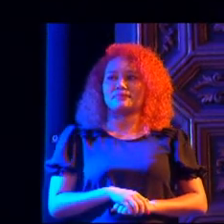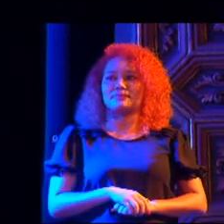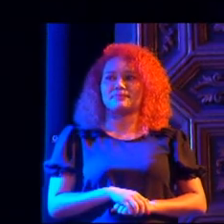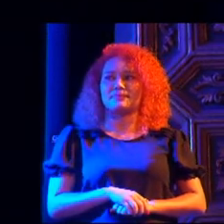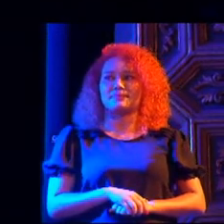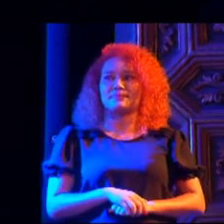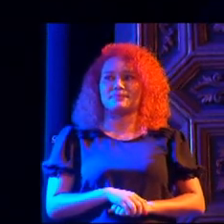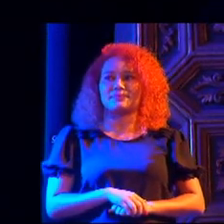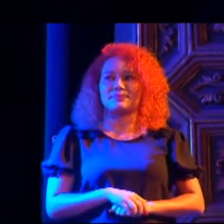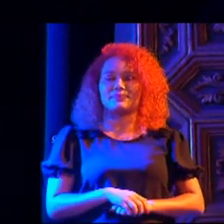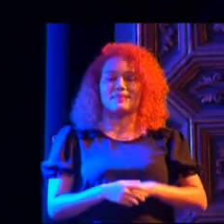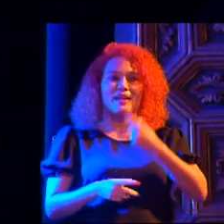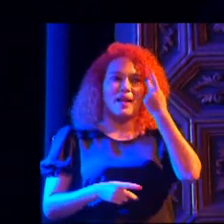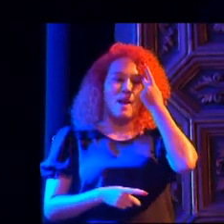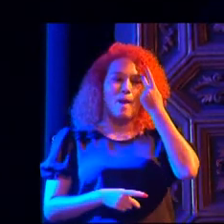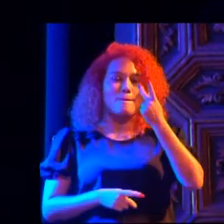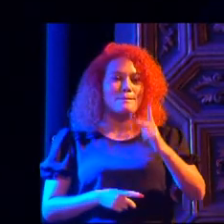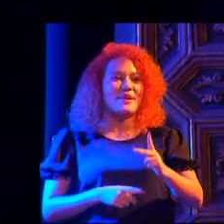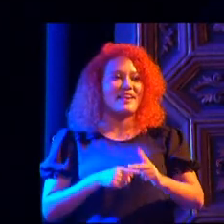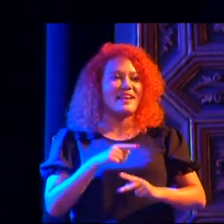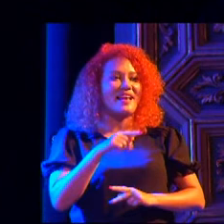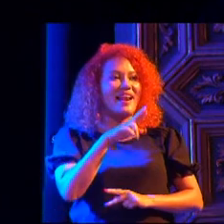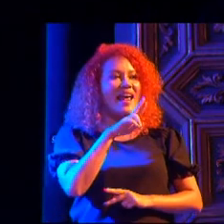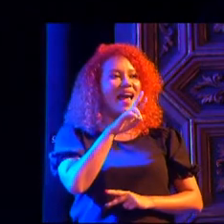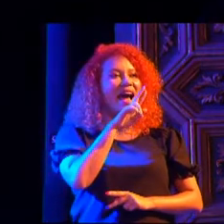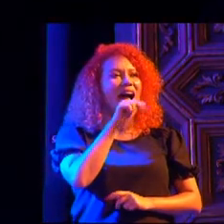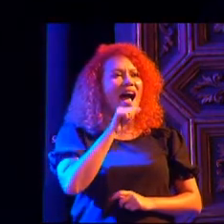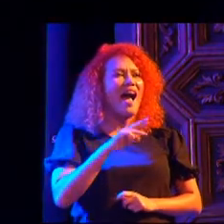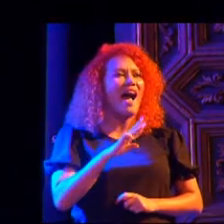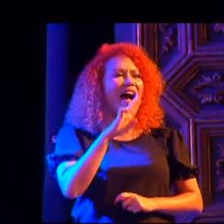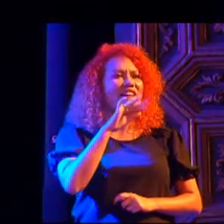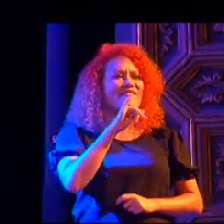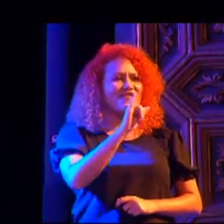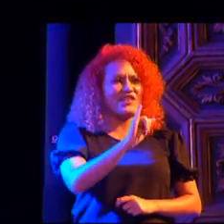E o prêmio vai para Ravi.